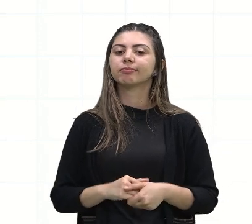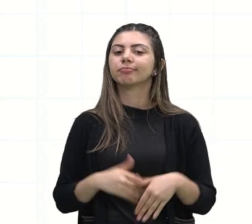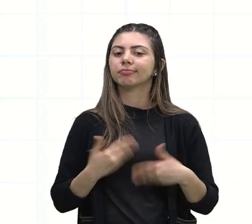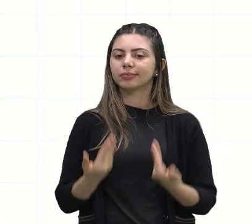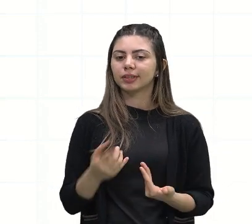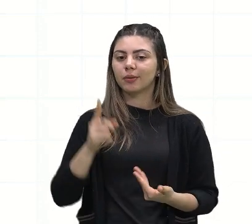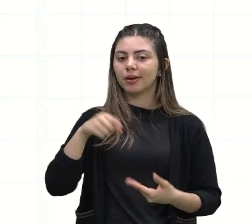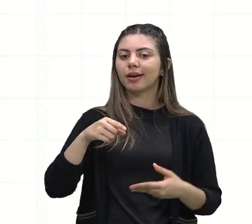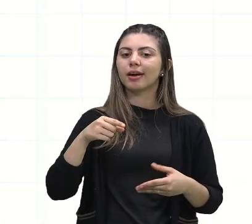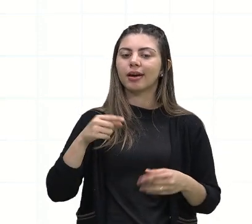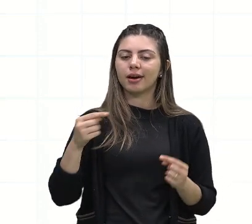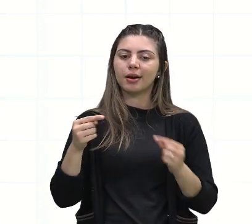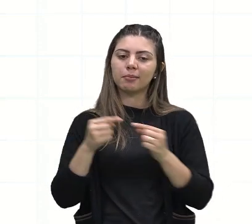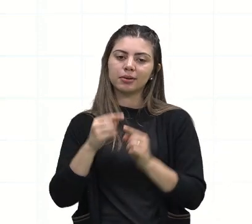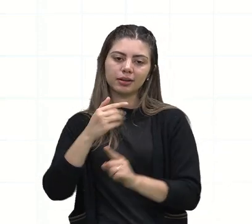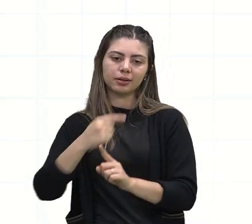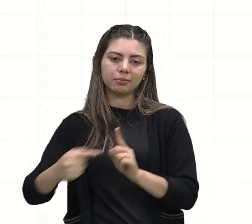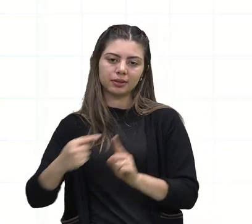ideia de metade.